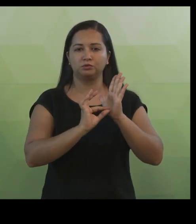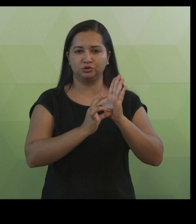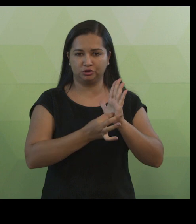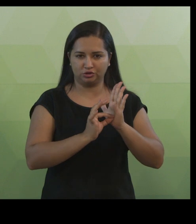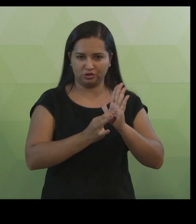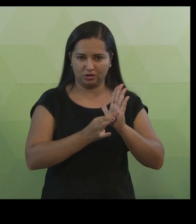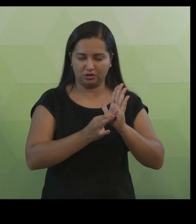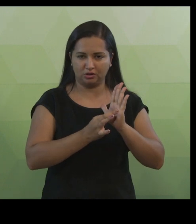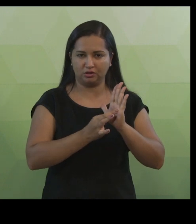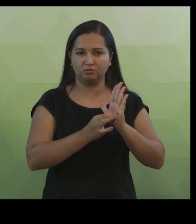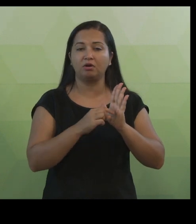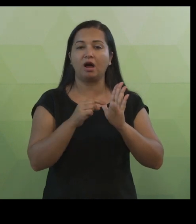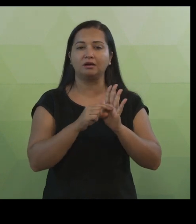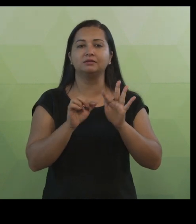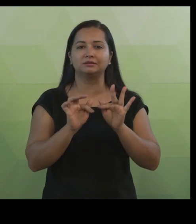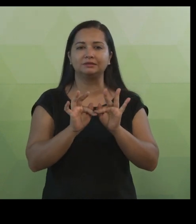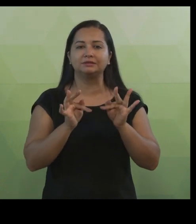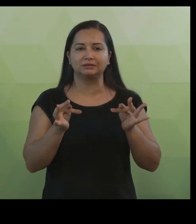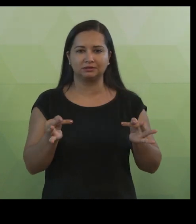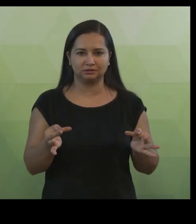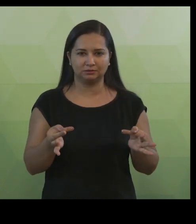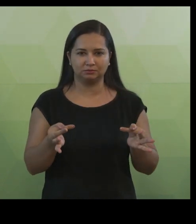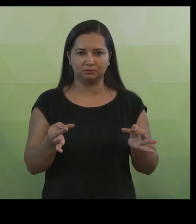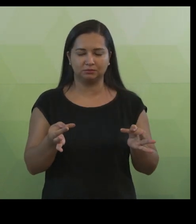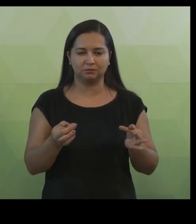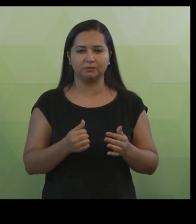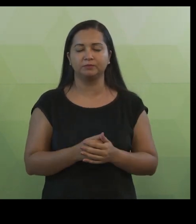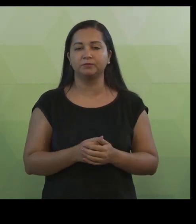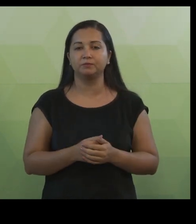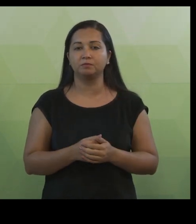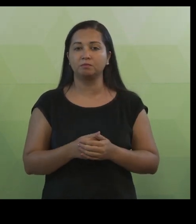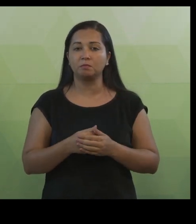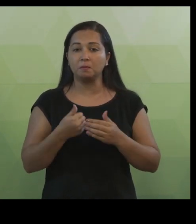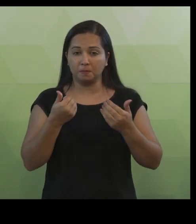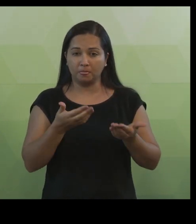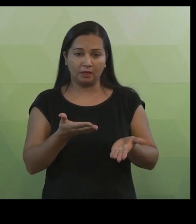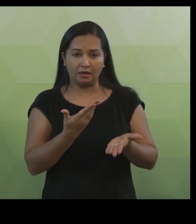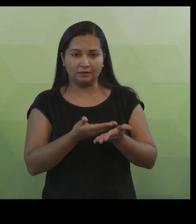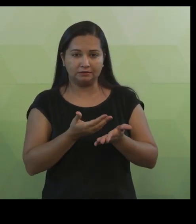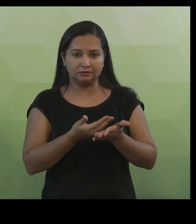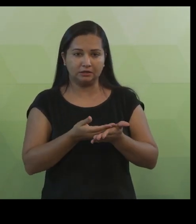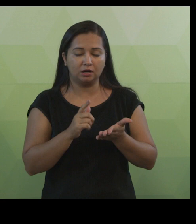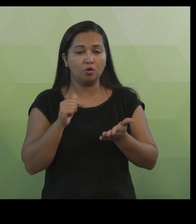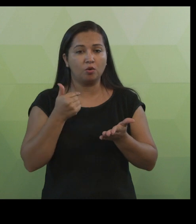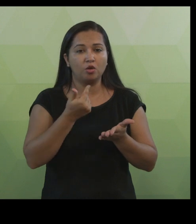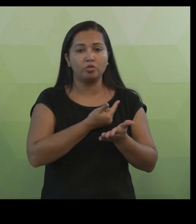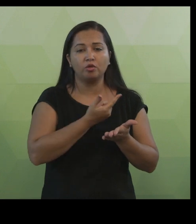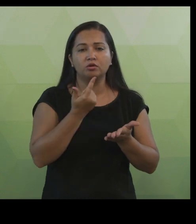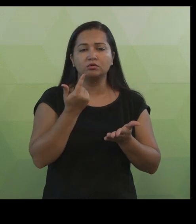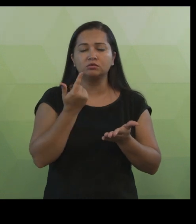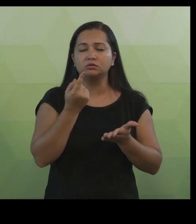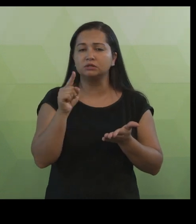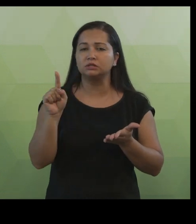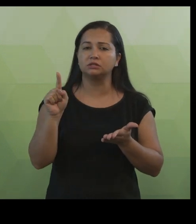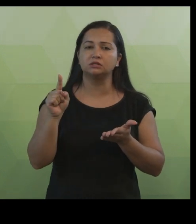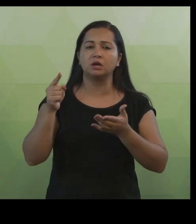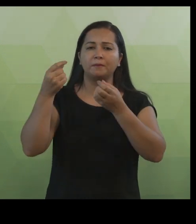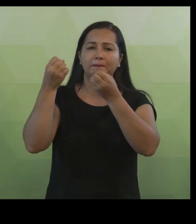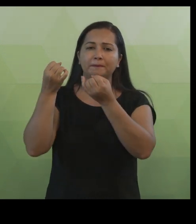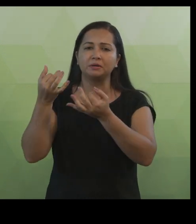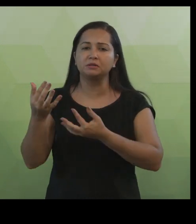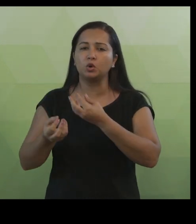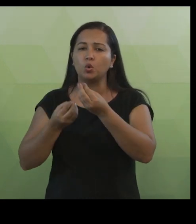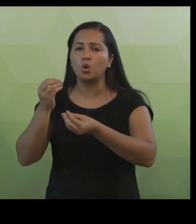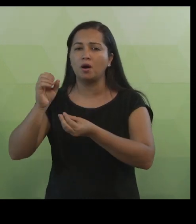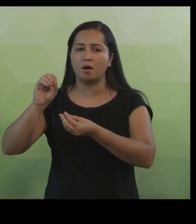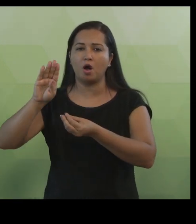simples. Embora nessa aula ainda não focaremos nos conceitos de orientação a objetos, é importante